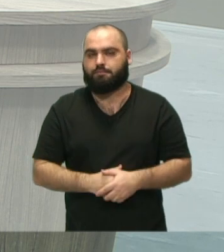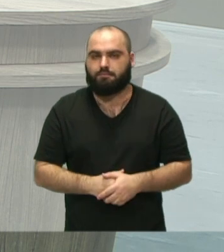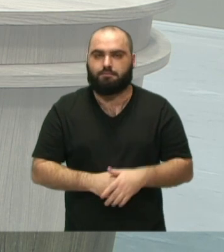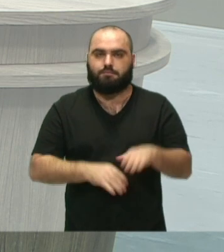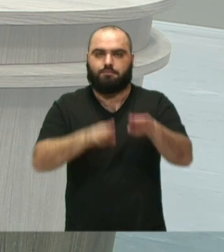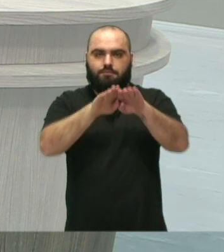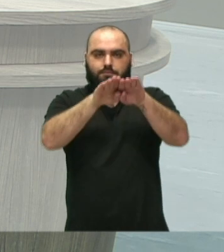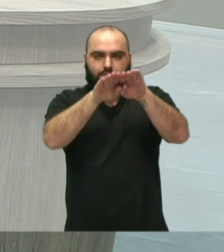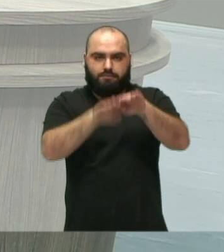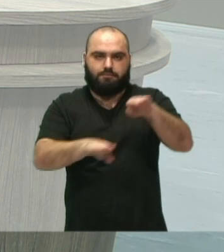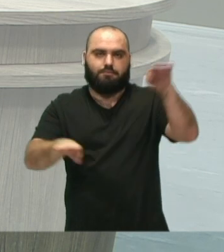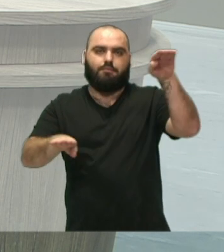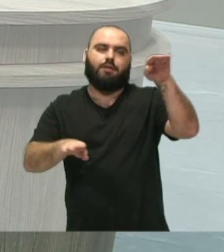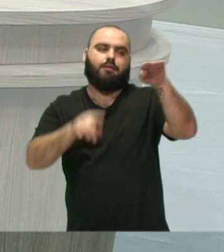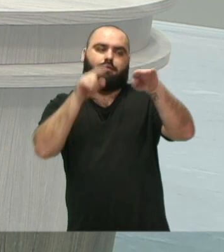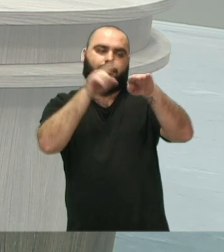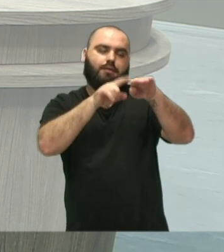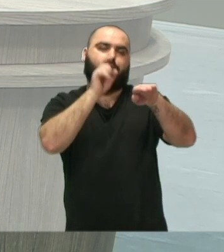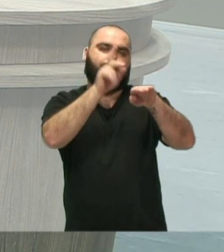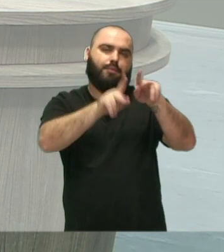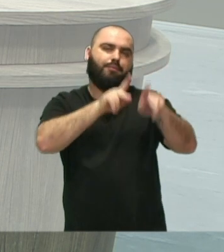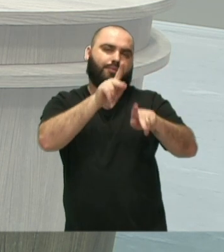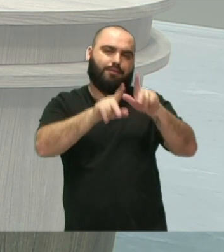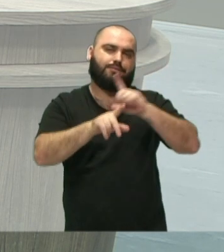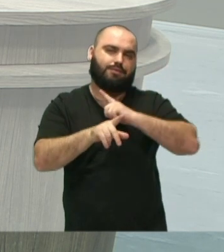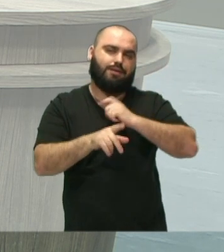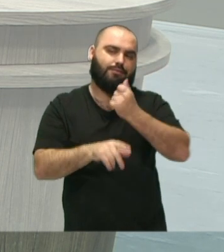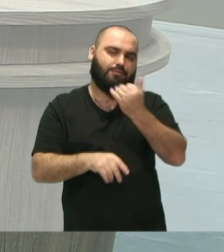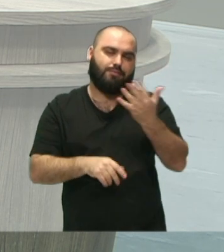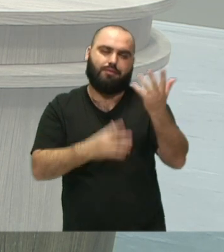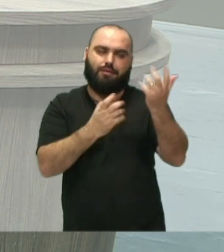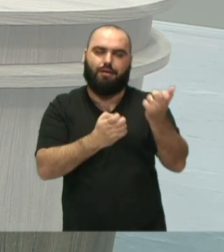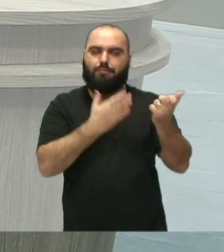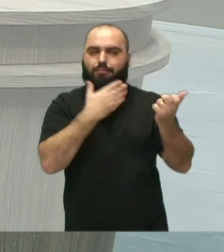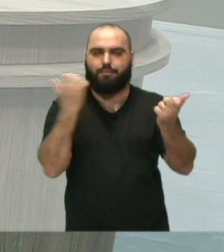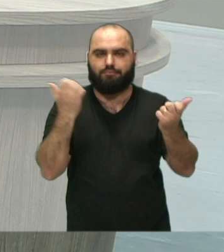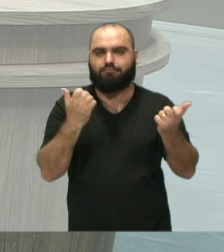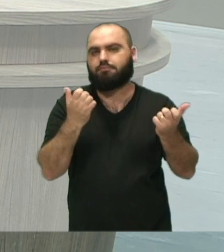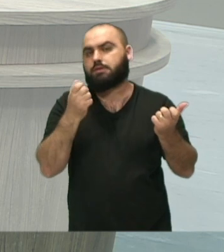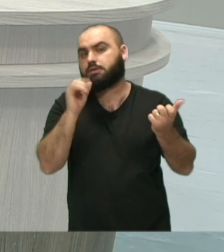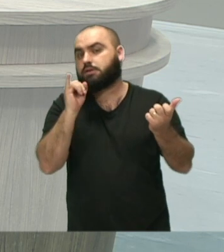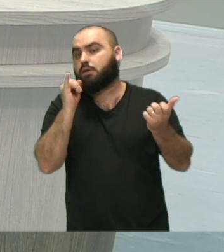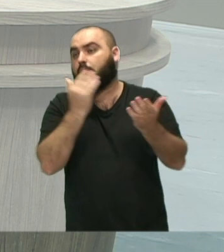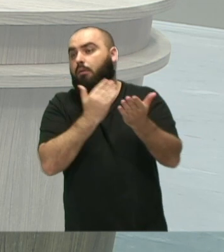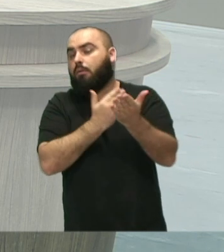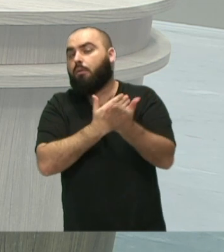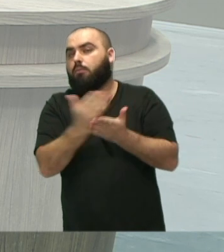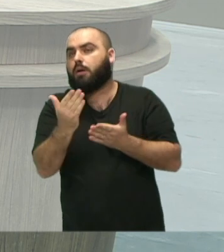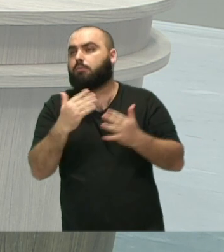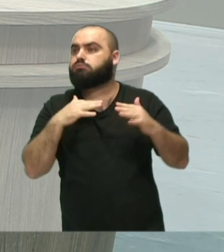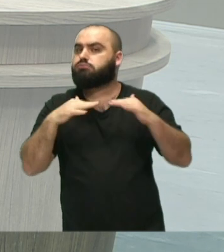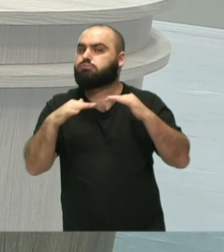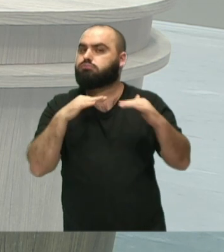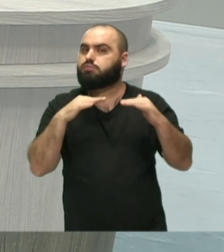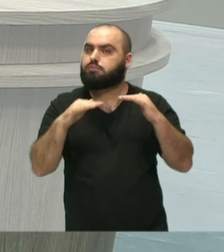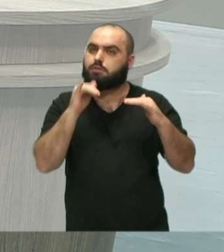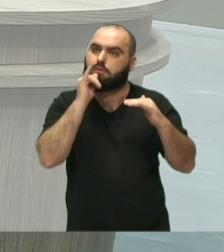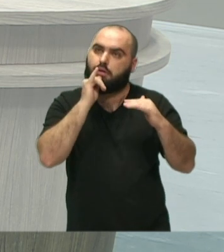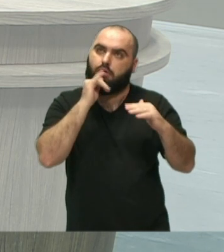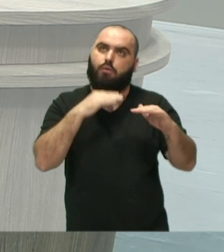desigualdade, exatamente dessa desigualdade, e sempre há, quando começa a ter alguns movimentos, né,